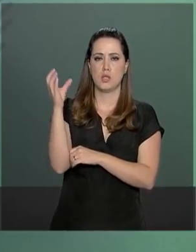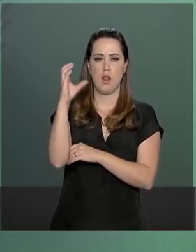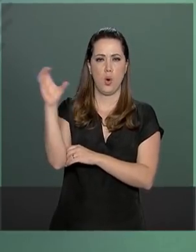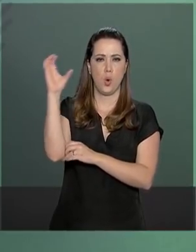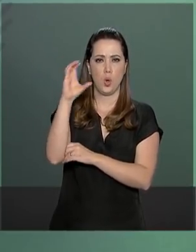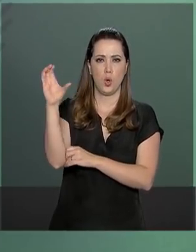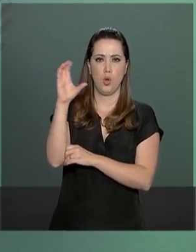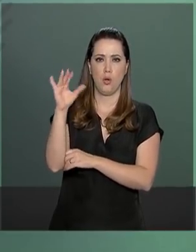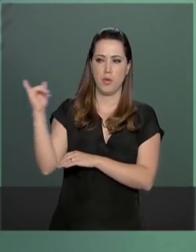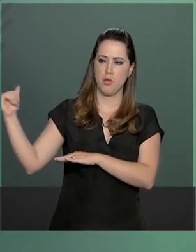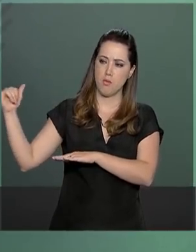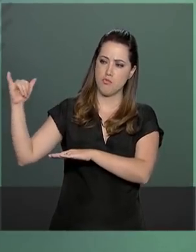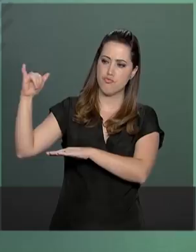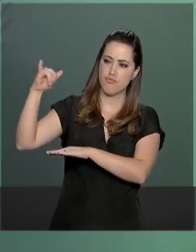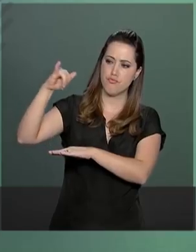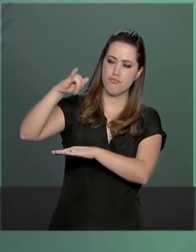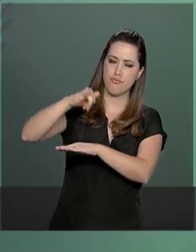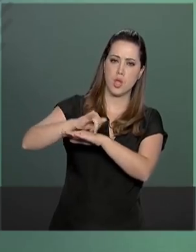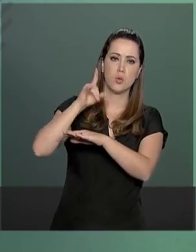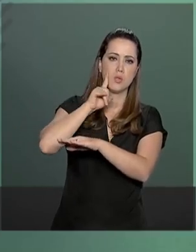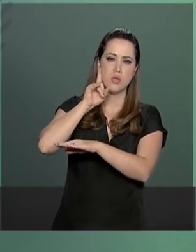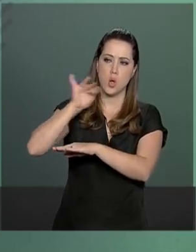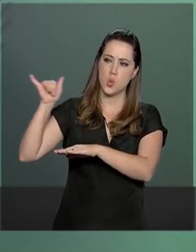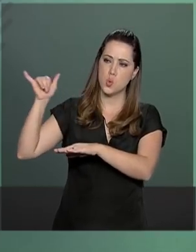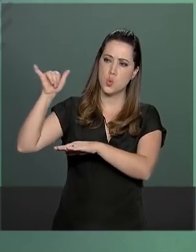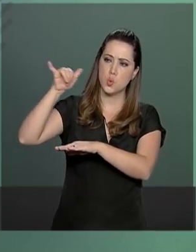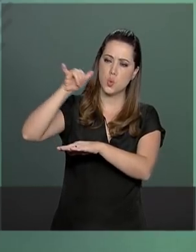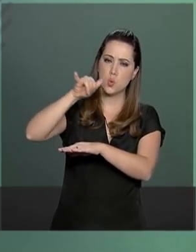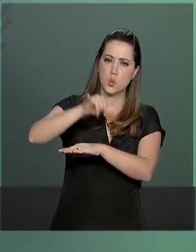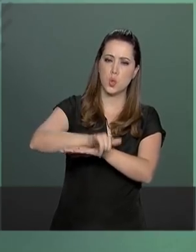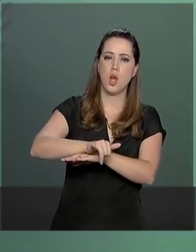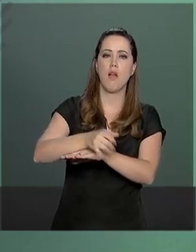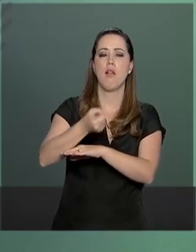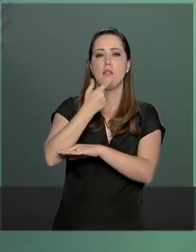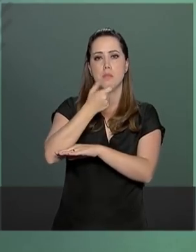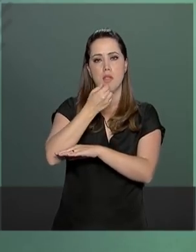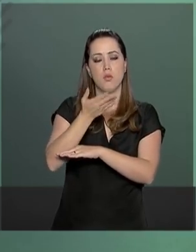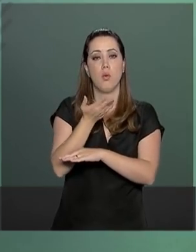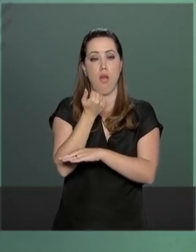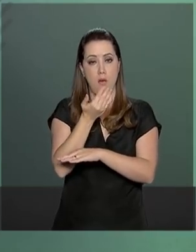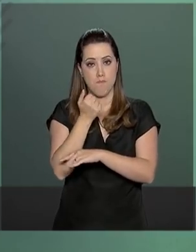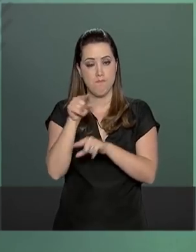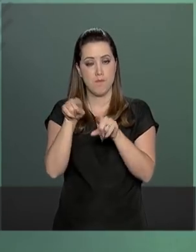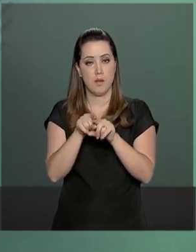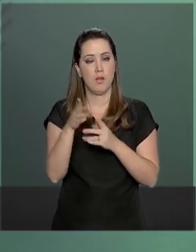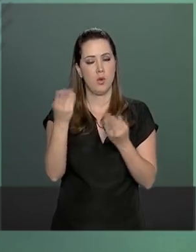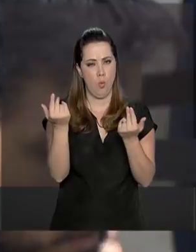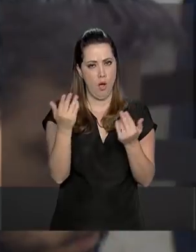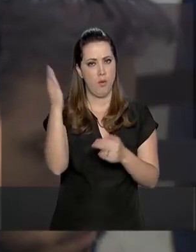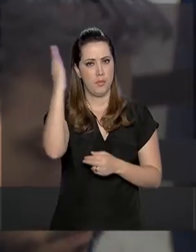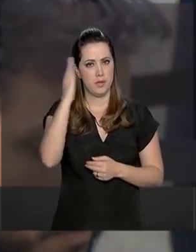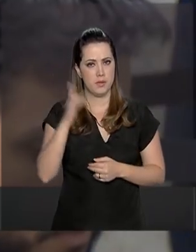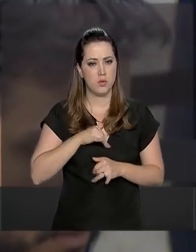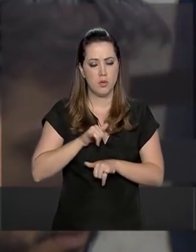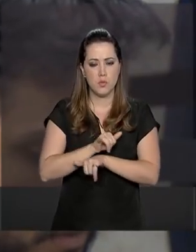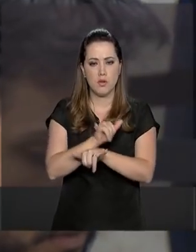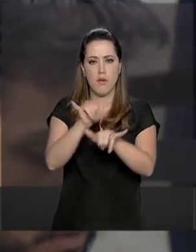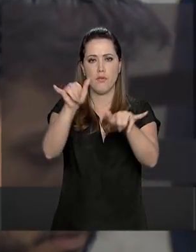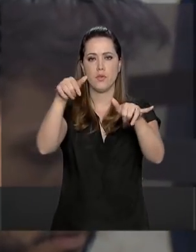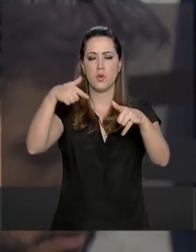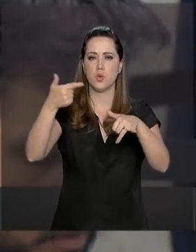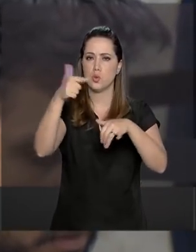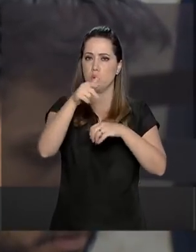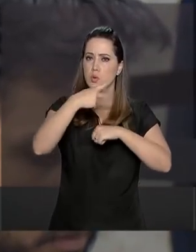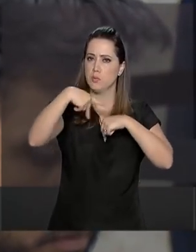que trazem é remédios e alimentos eu queria saber se isso vai acontecer no brasil se a gente vai ter aviões americanos e